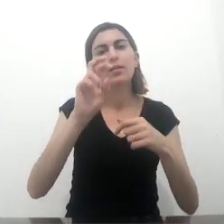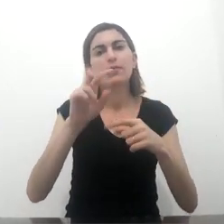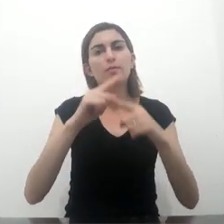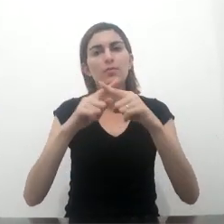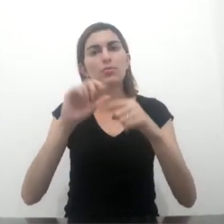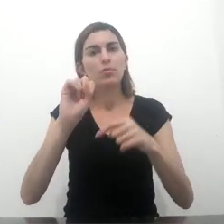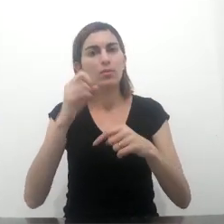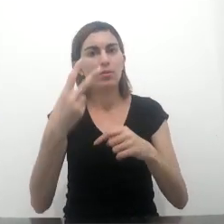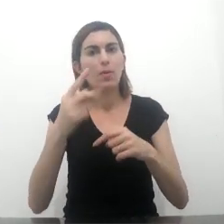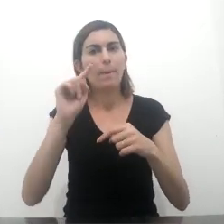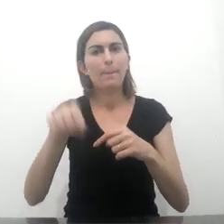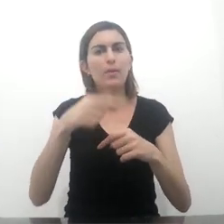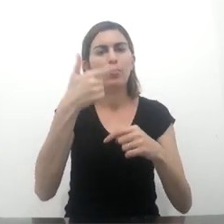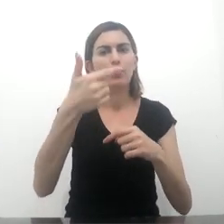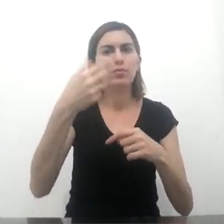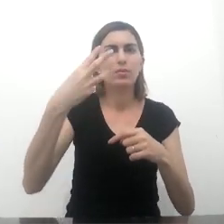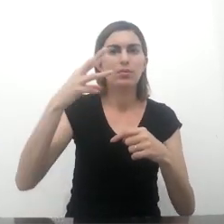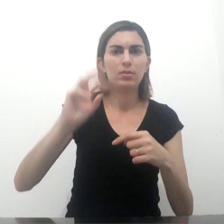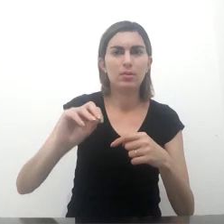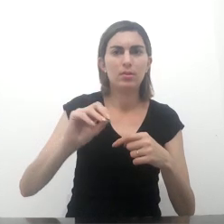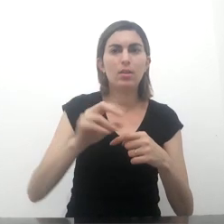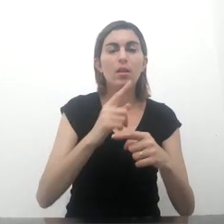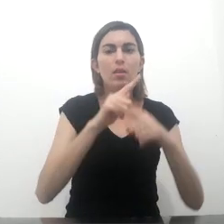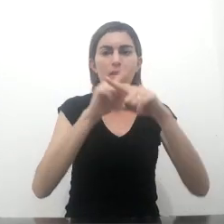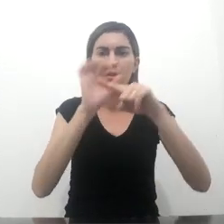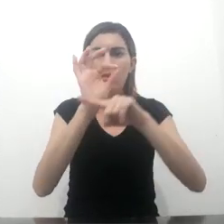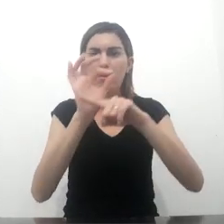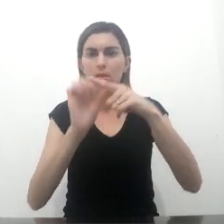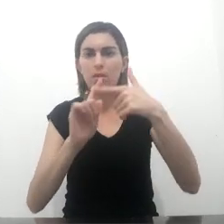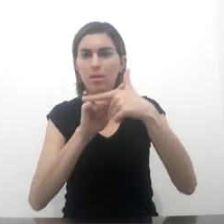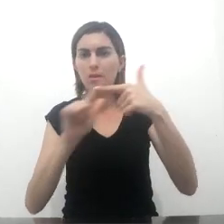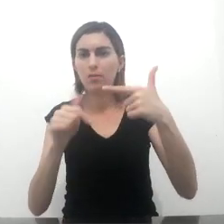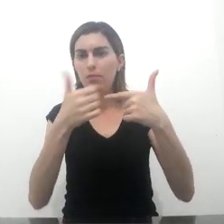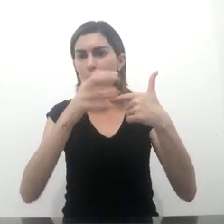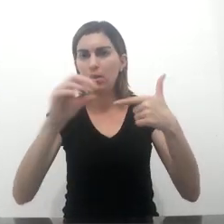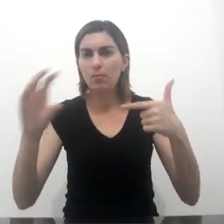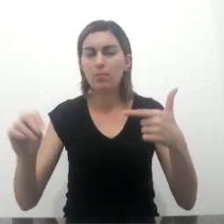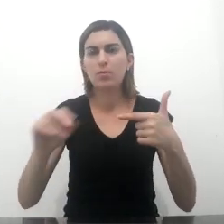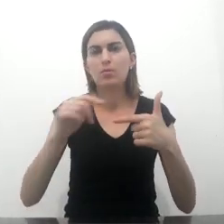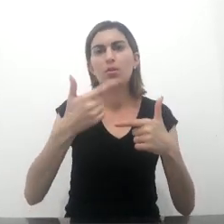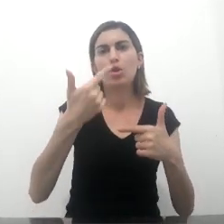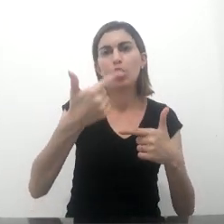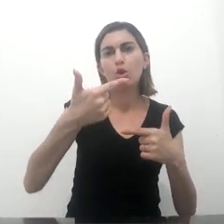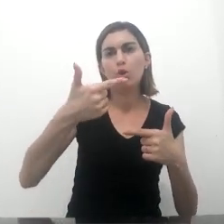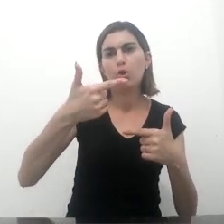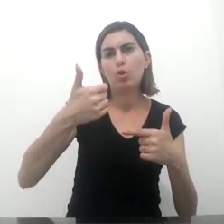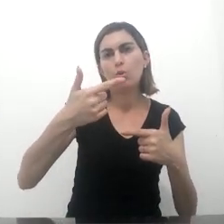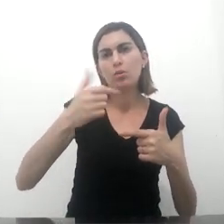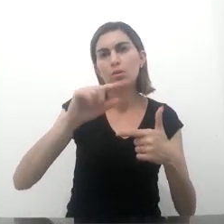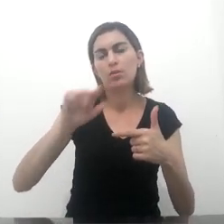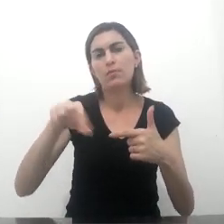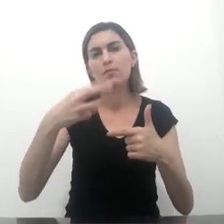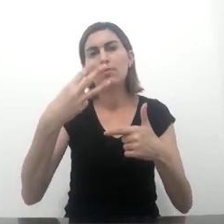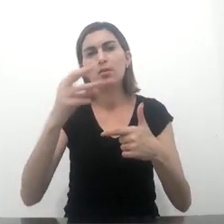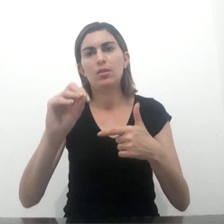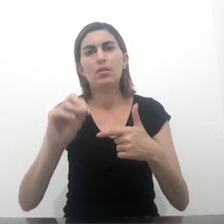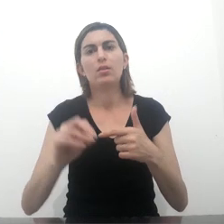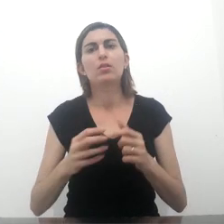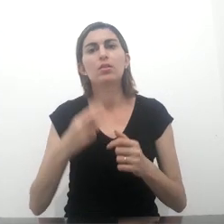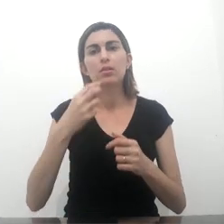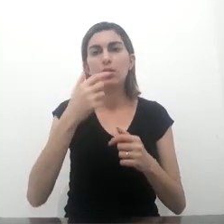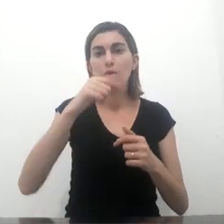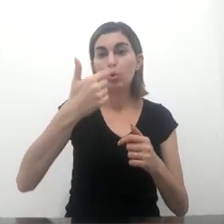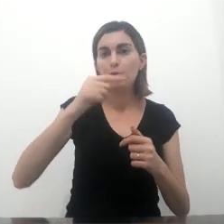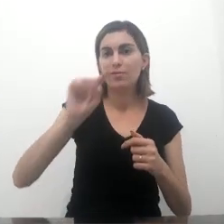vezes 82 vai dar 1.230. Se eu dividir por 100, 12,3. Como ele fala